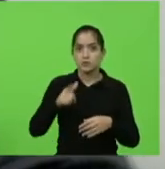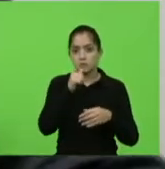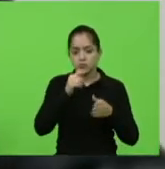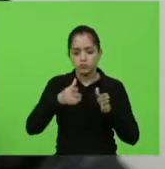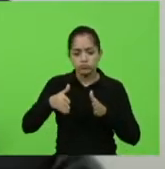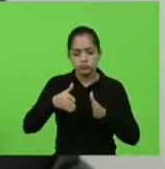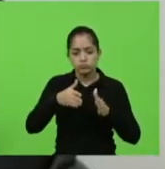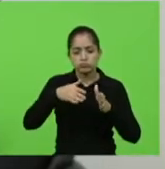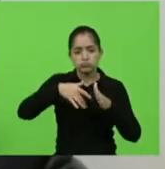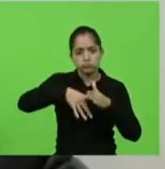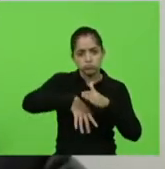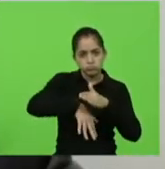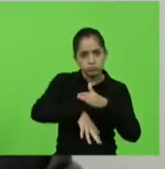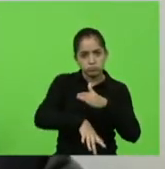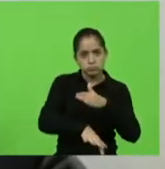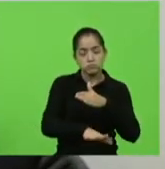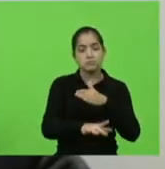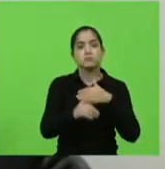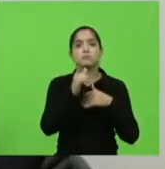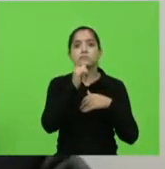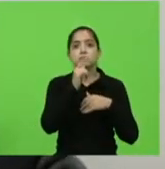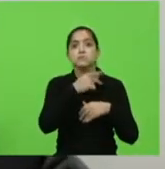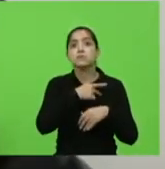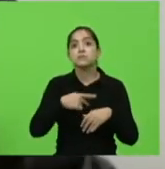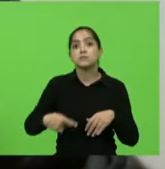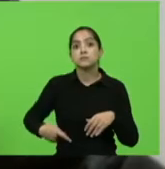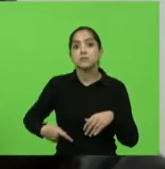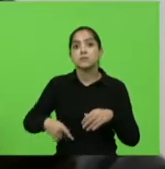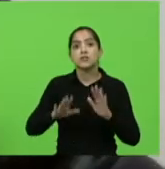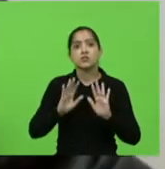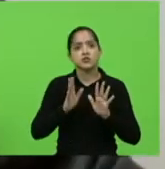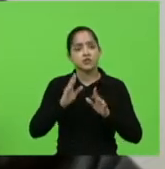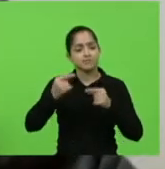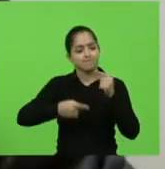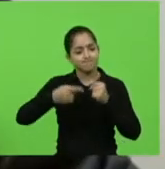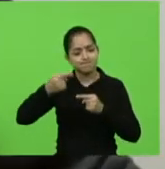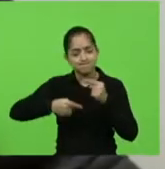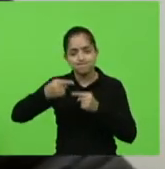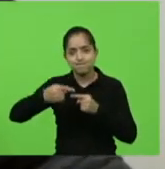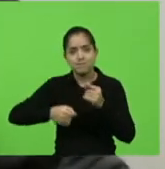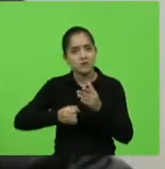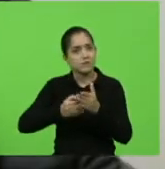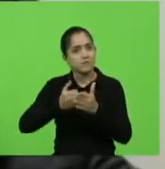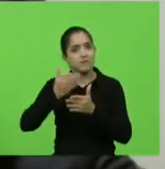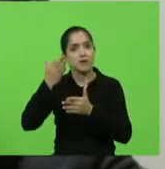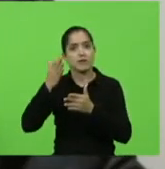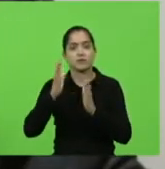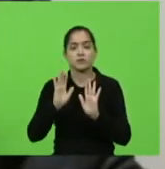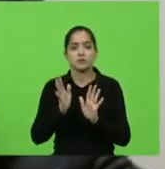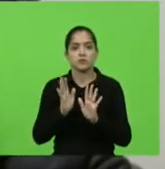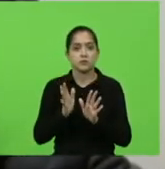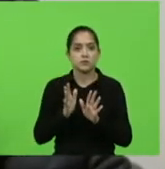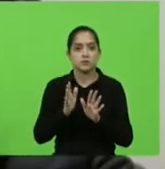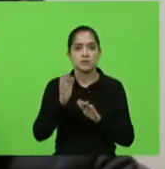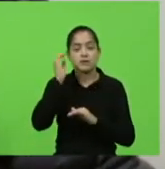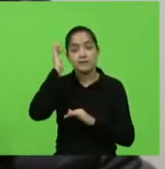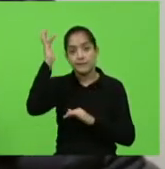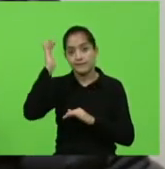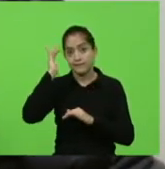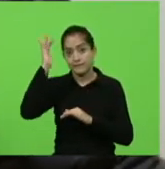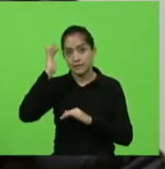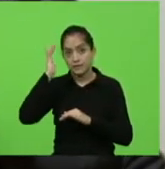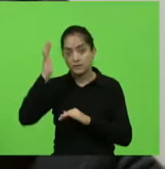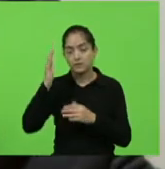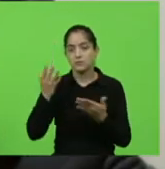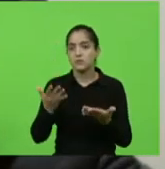Águas Superficiais, e nós fizemos muitos debates, muitas reflexões e